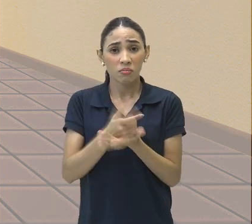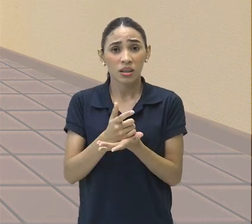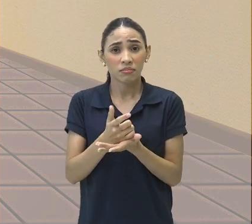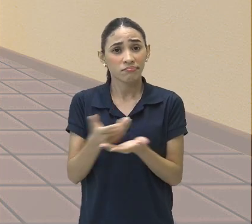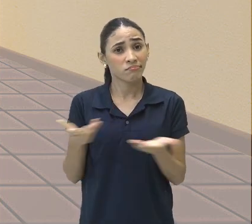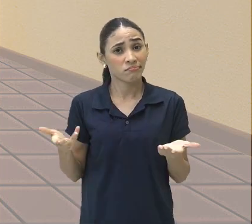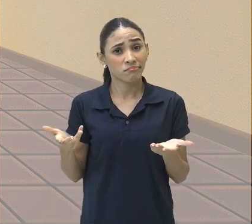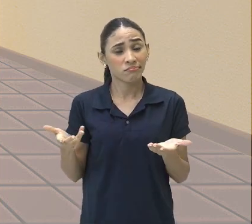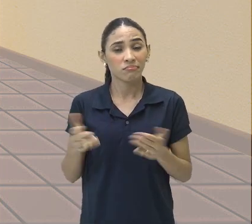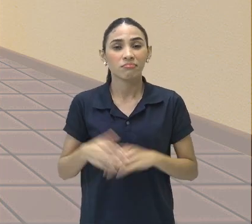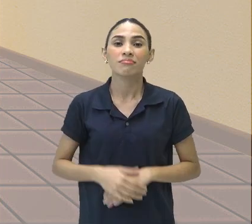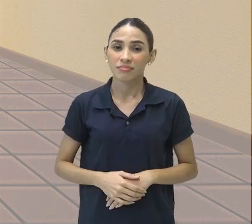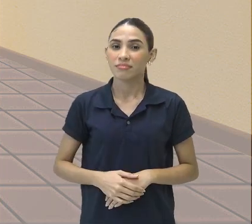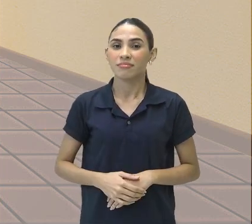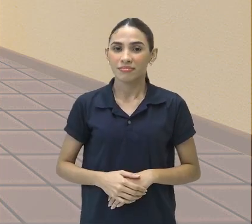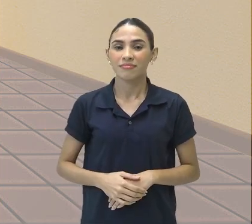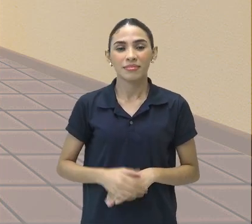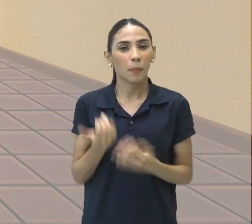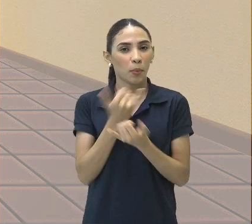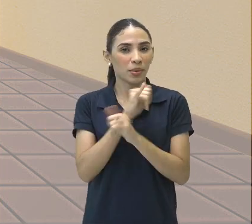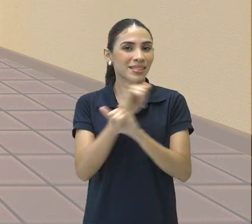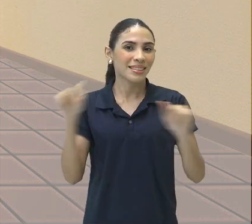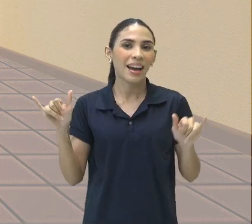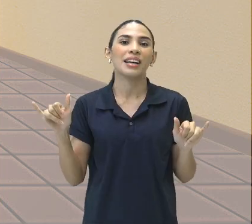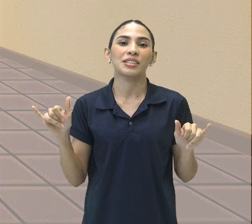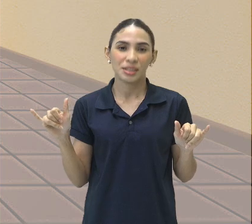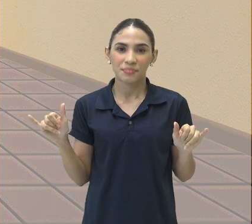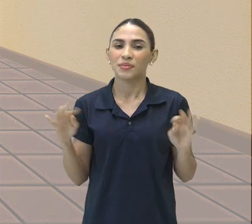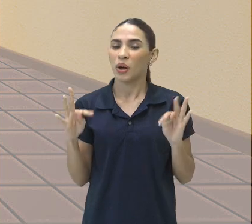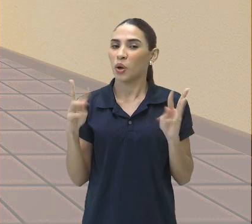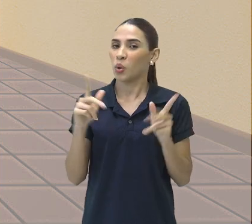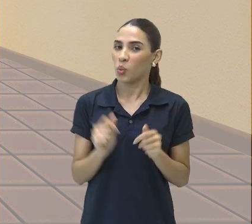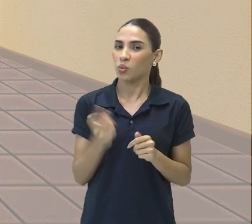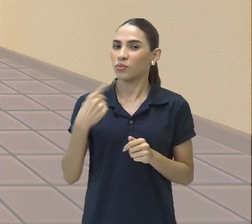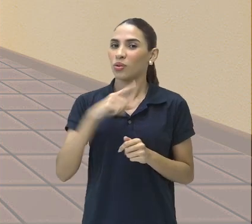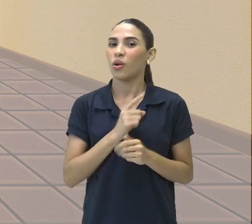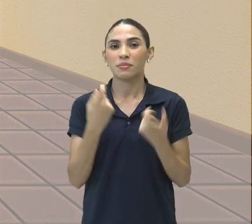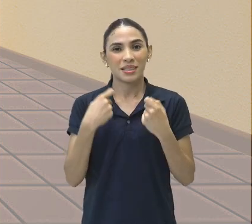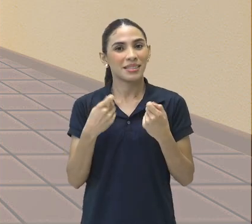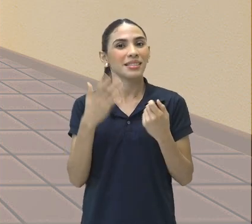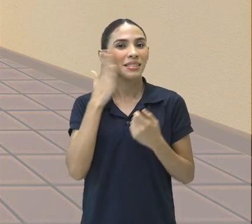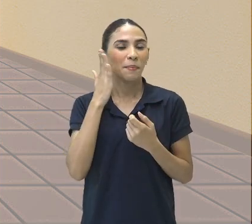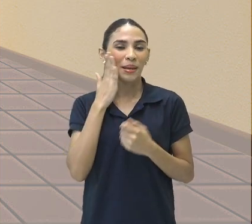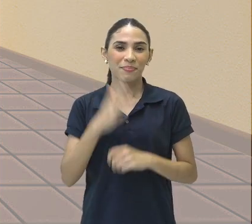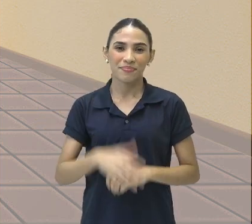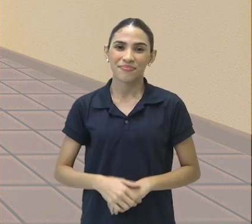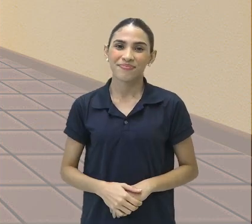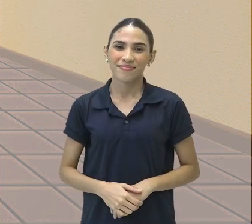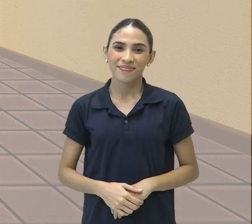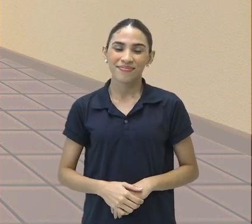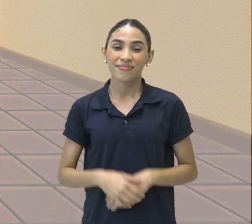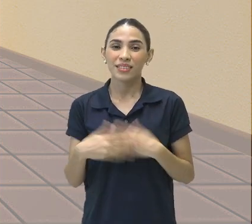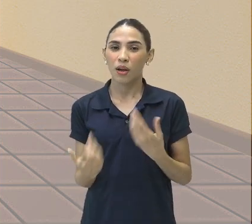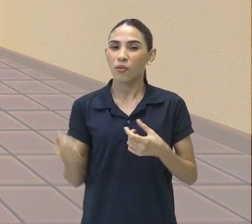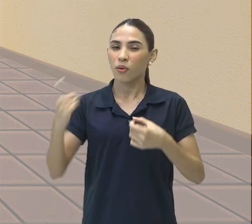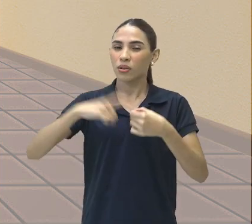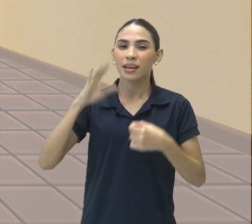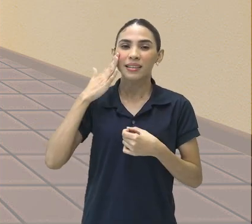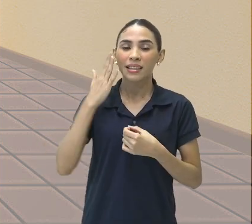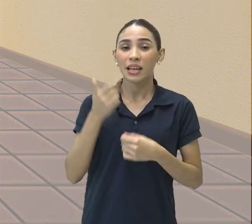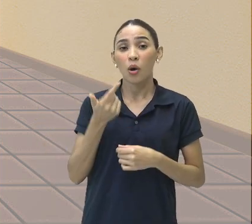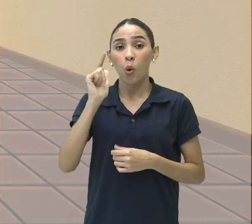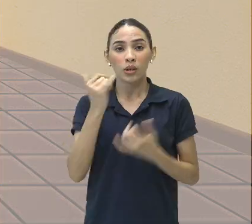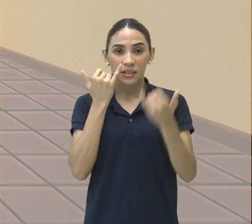né? É a lógica aí da publicidade, né? E tudo mais, a gente tem que saber divulgar. Vamos voltar a entender mais alguns